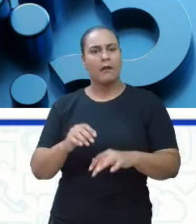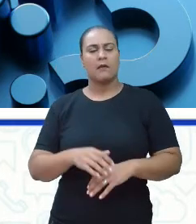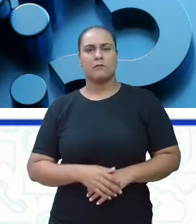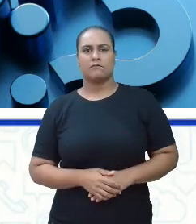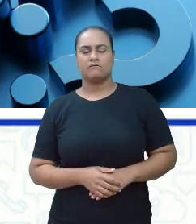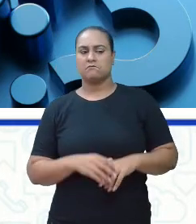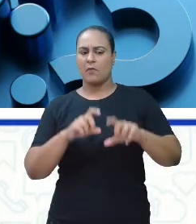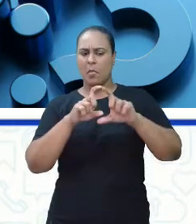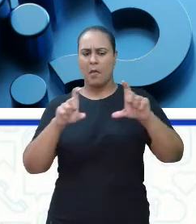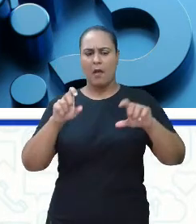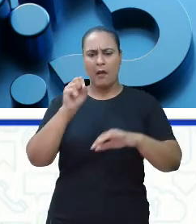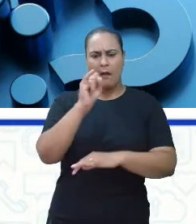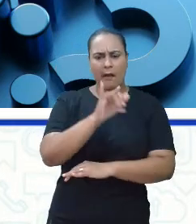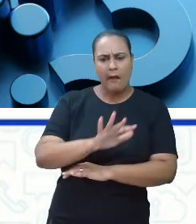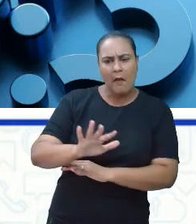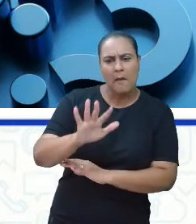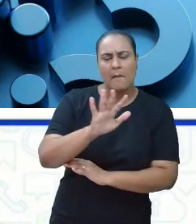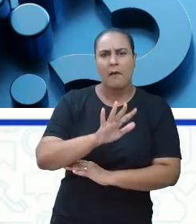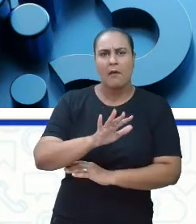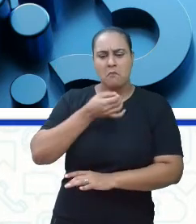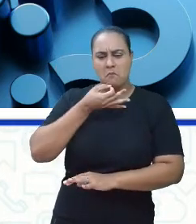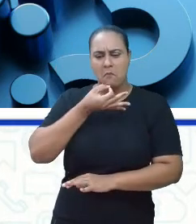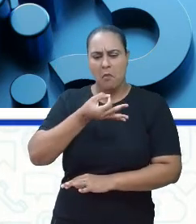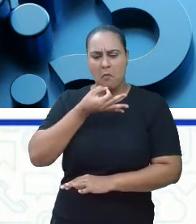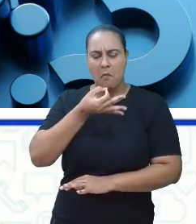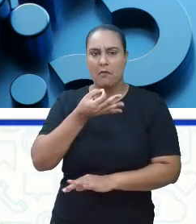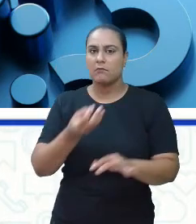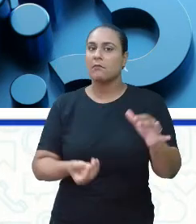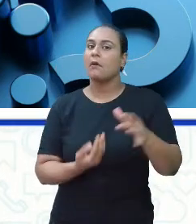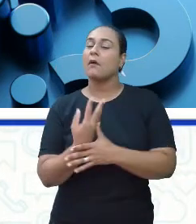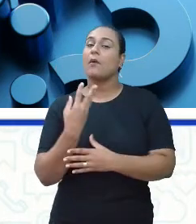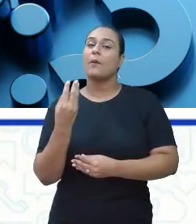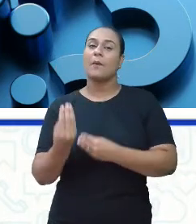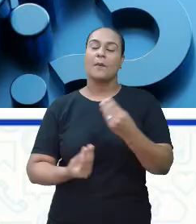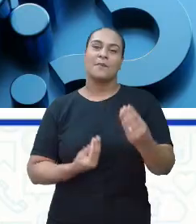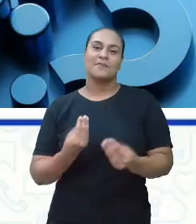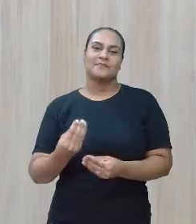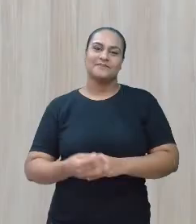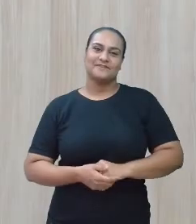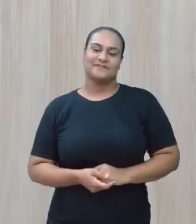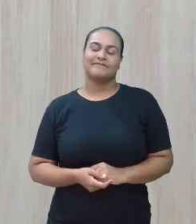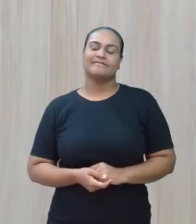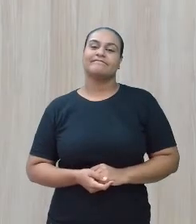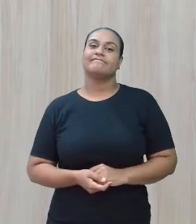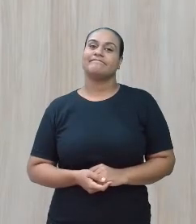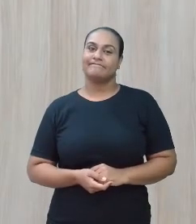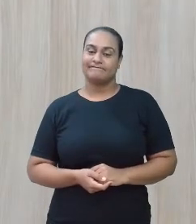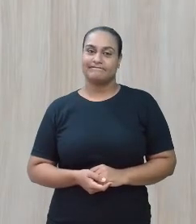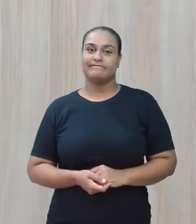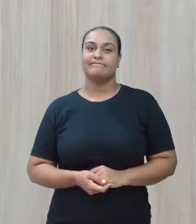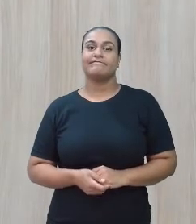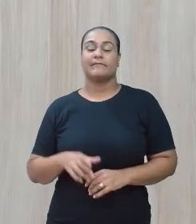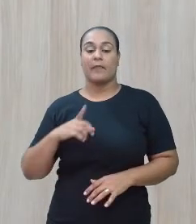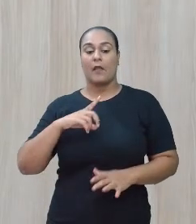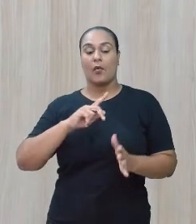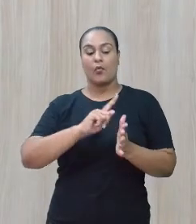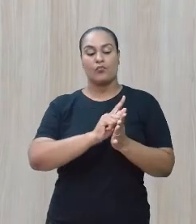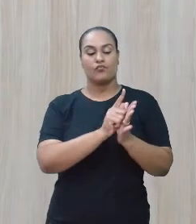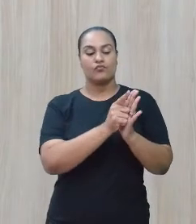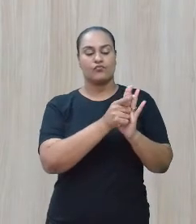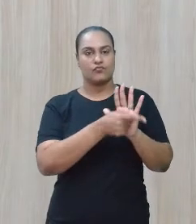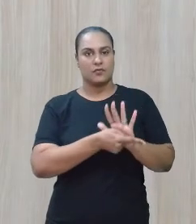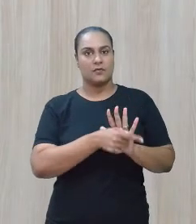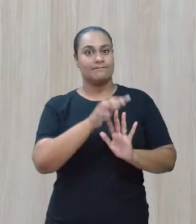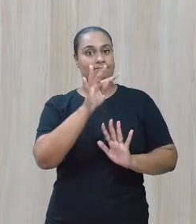charge? A origem da charge? E aí? Charge é um gênero